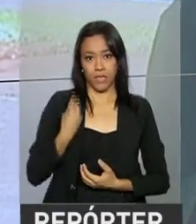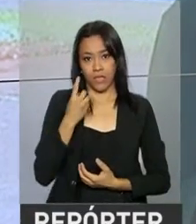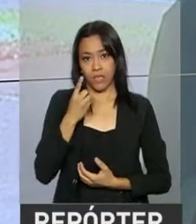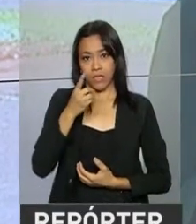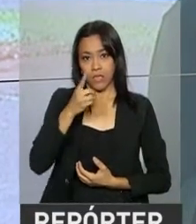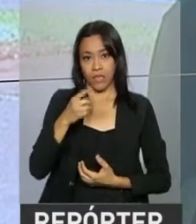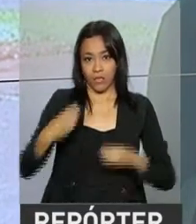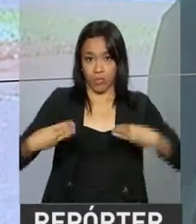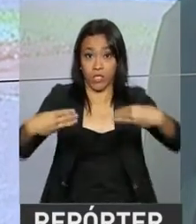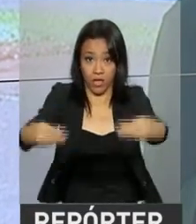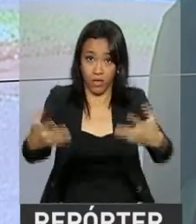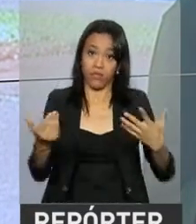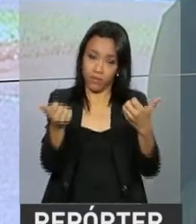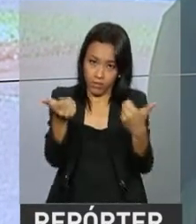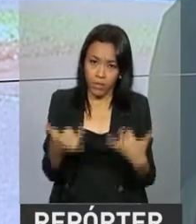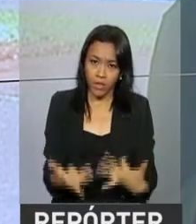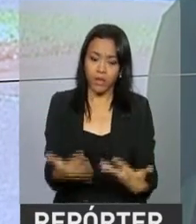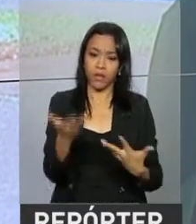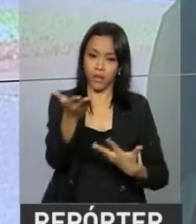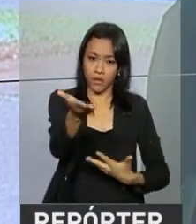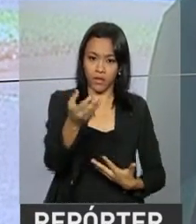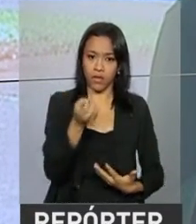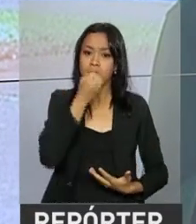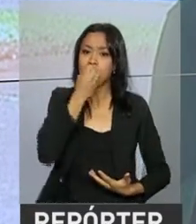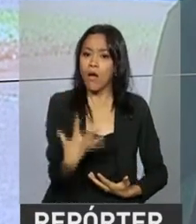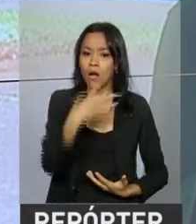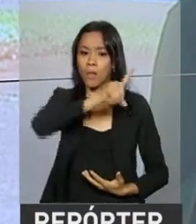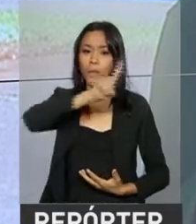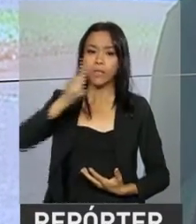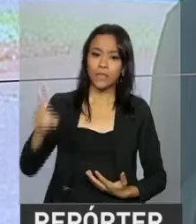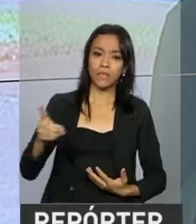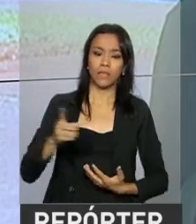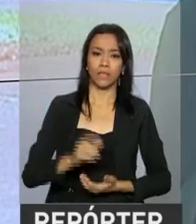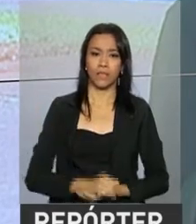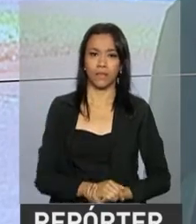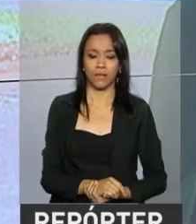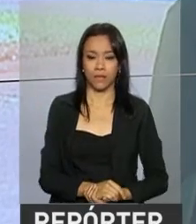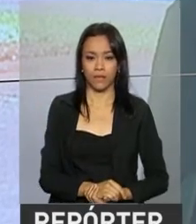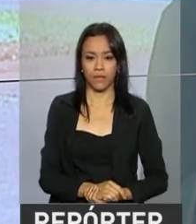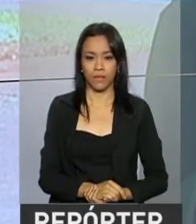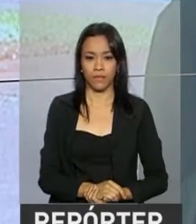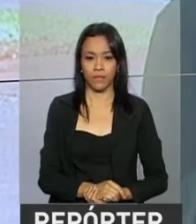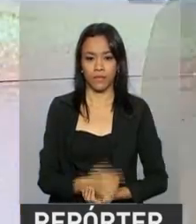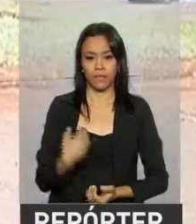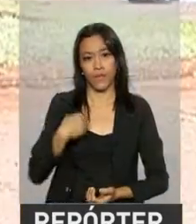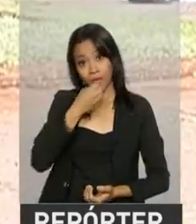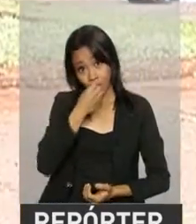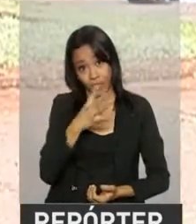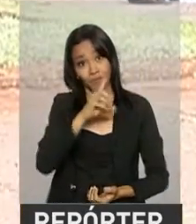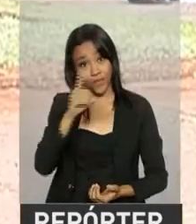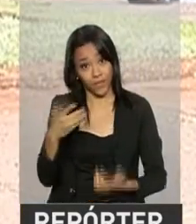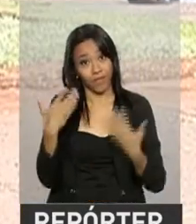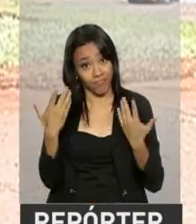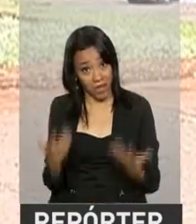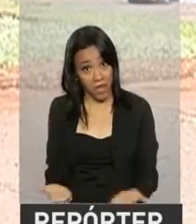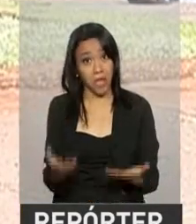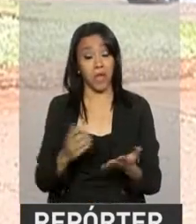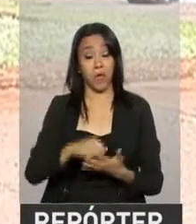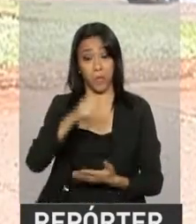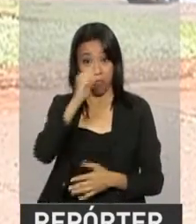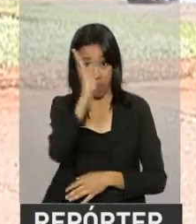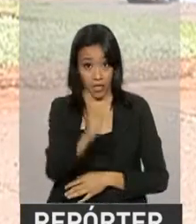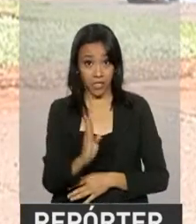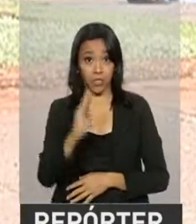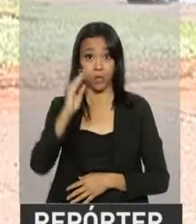e traz para as informações bola bom dia bom dia leandro pois é o país subiu sete posições